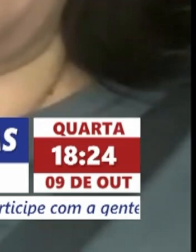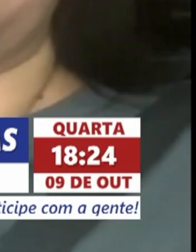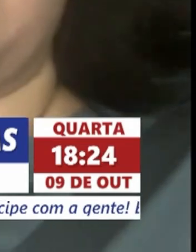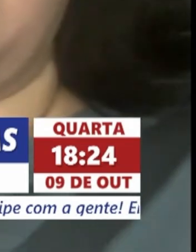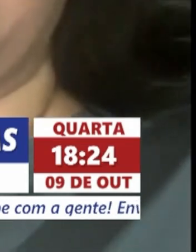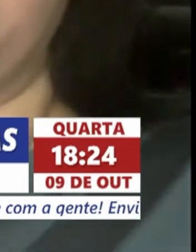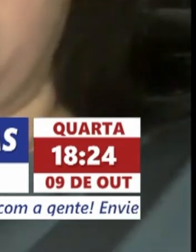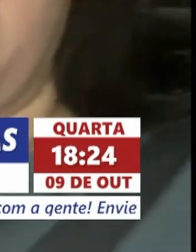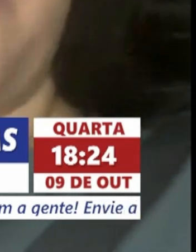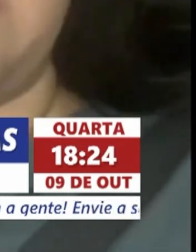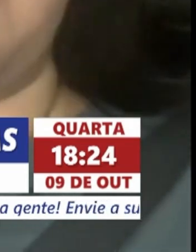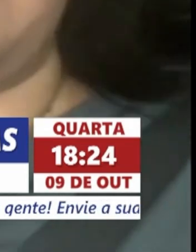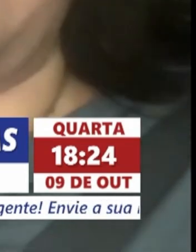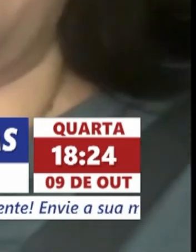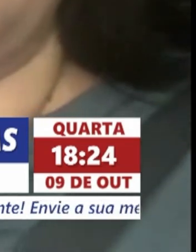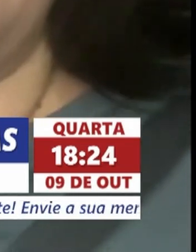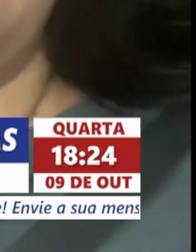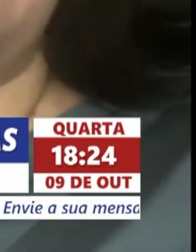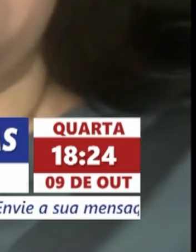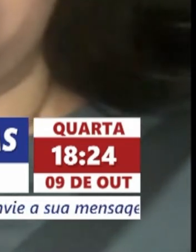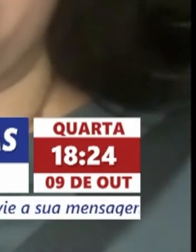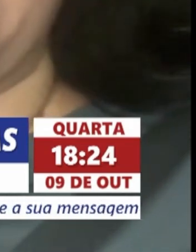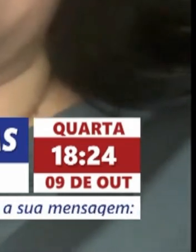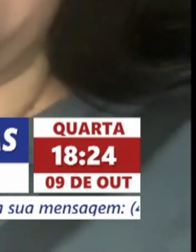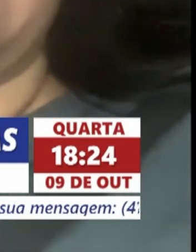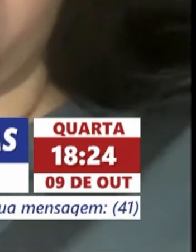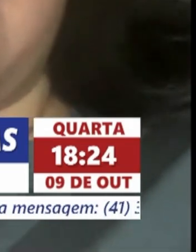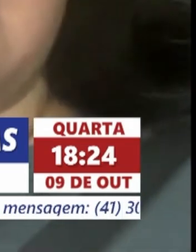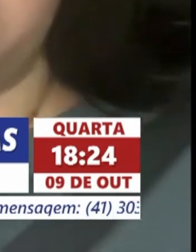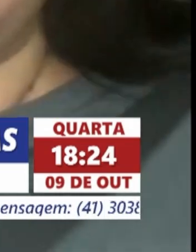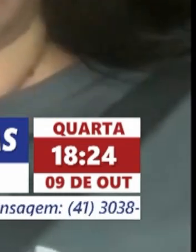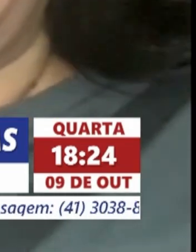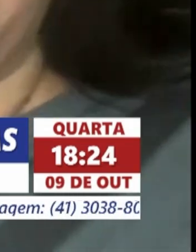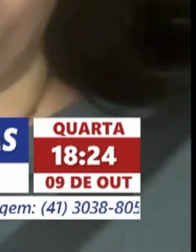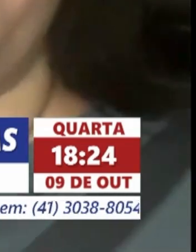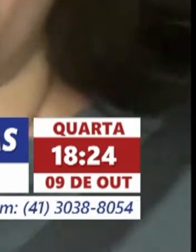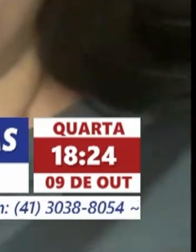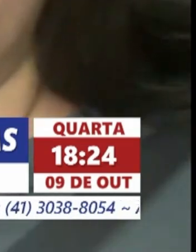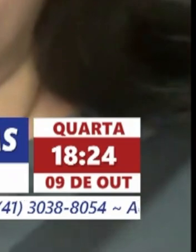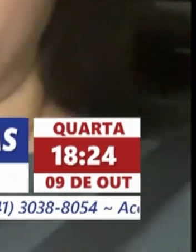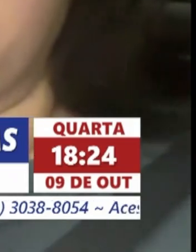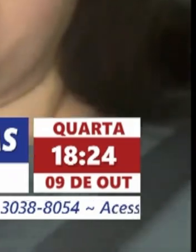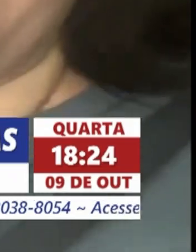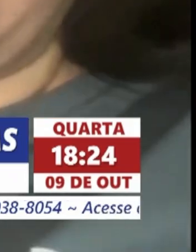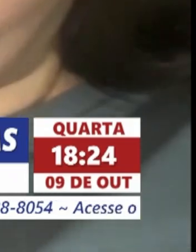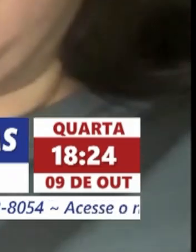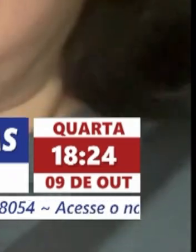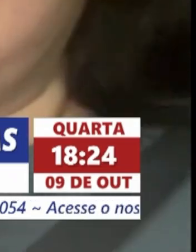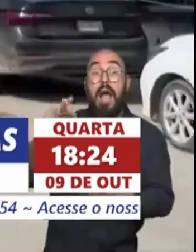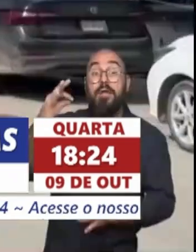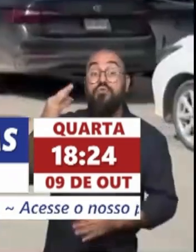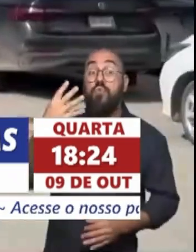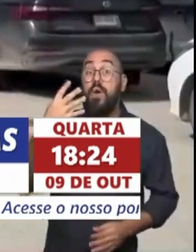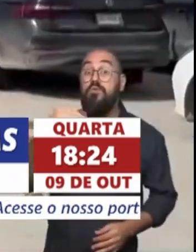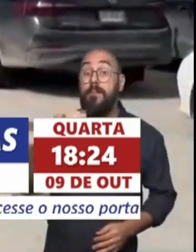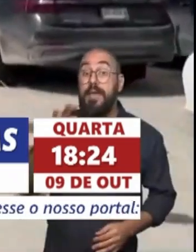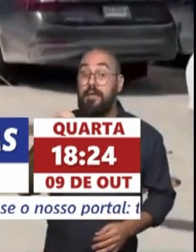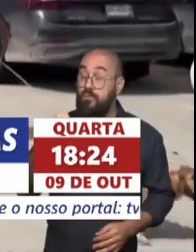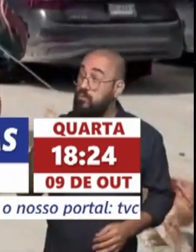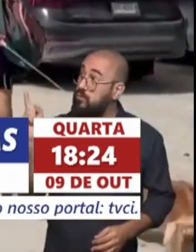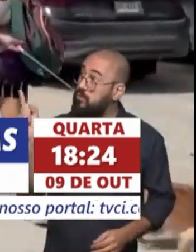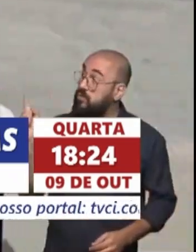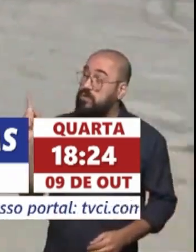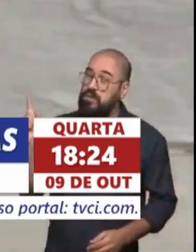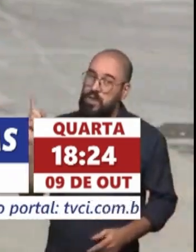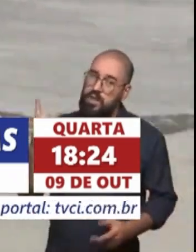a possibilidade seria, né, a previsão seria dele entrar na nossa cidade em categoria 4. O furacão